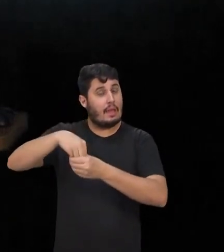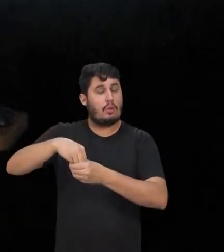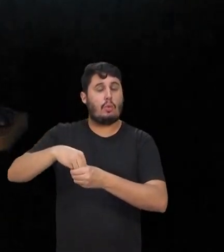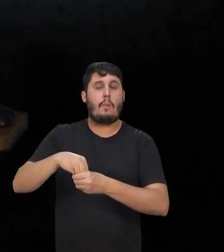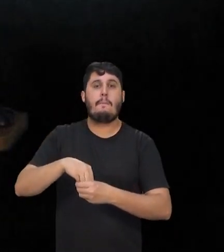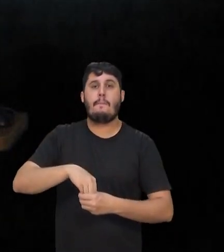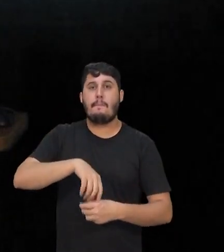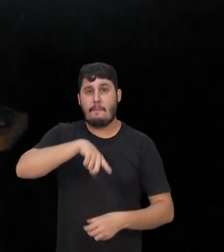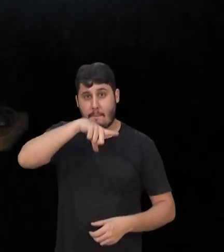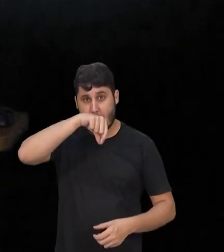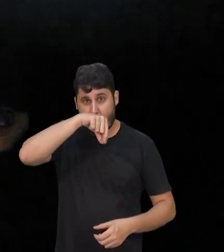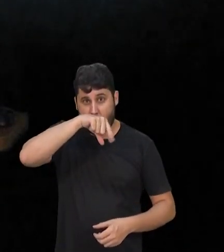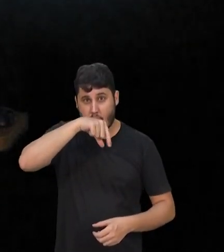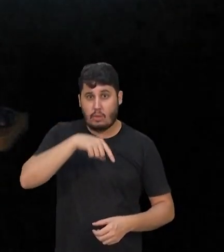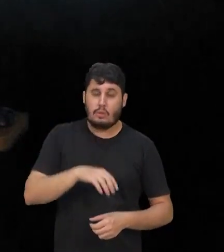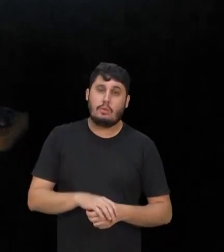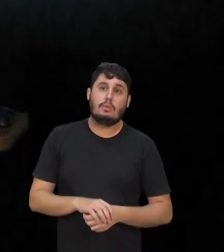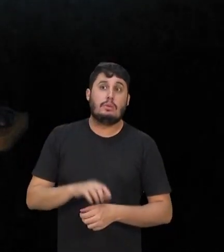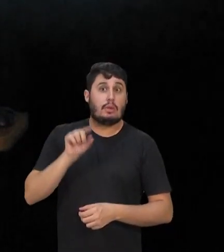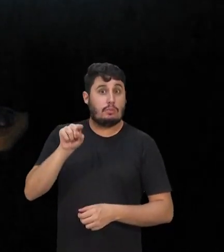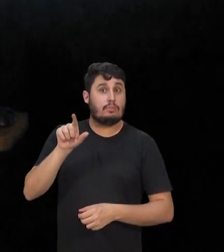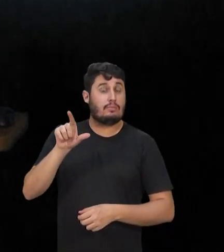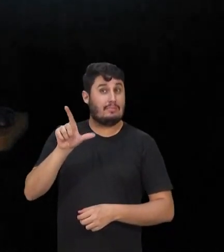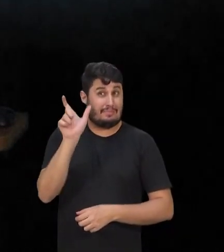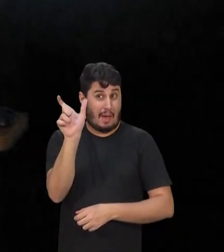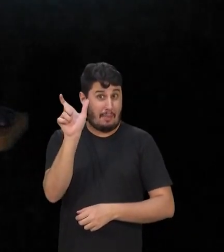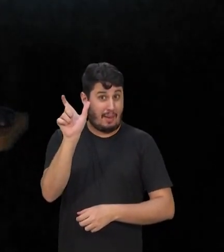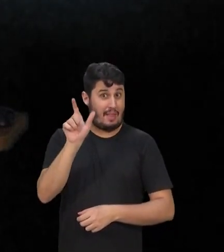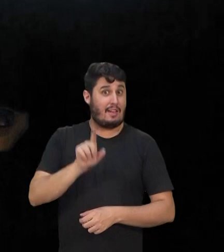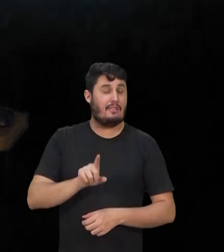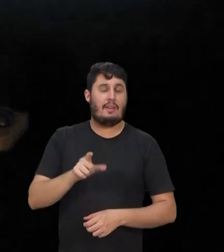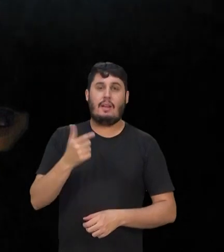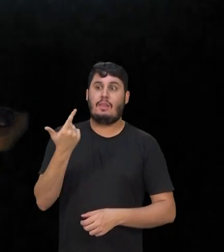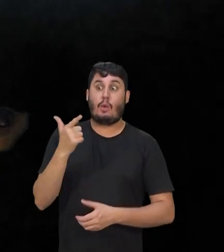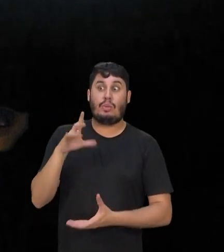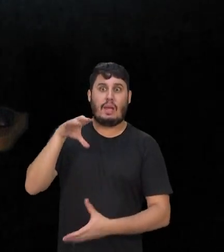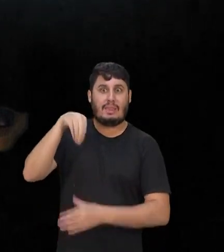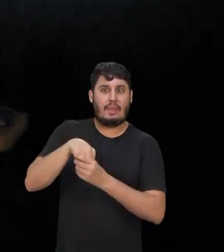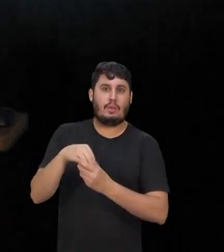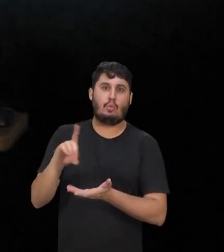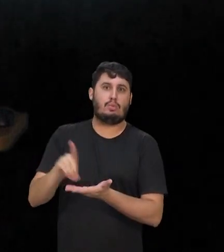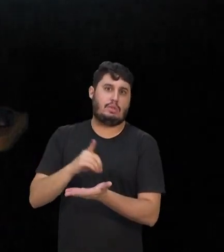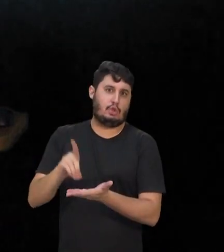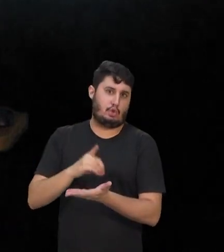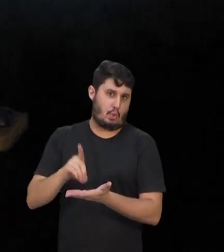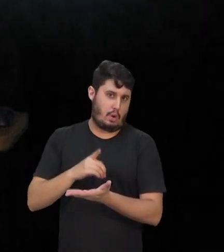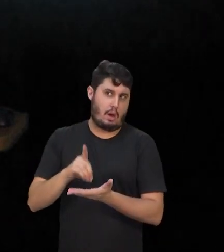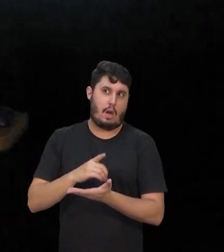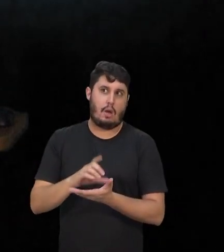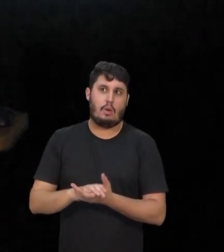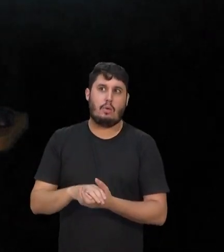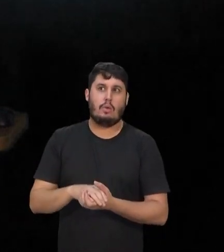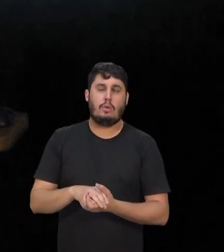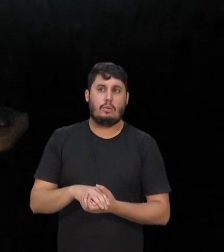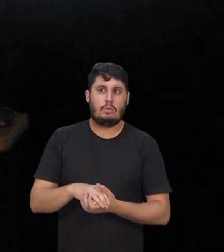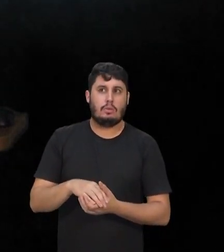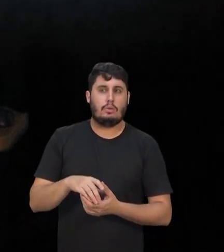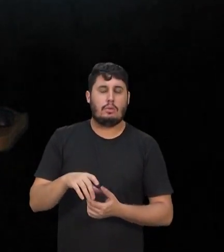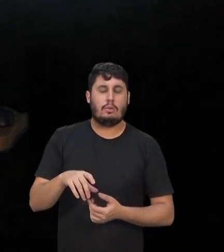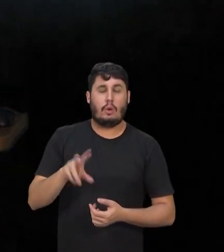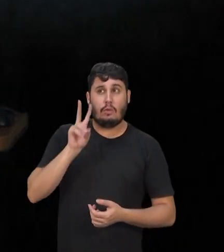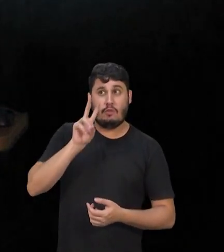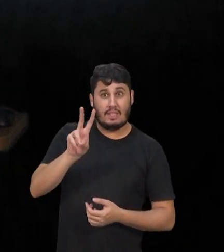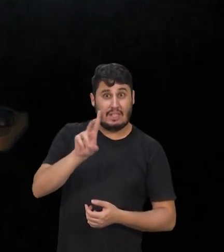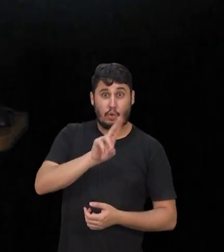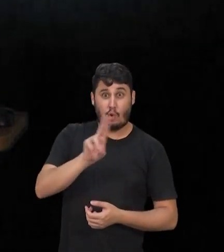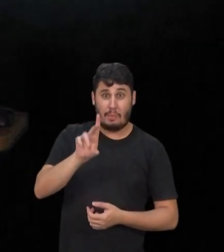um neologismo, ou seja, é uma palavra que foi construída, ela não existe, ela não está dicionarizada. E a gente vê aqui que ela inicia com um prefixo